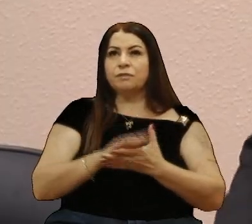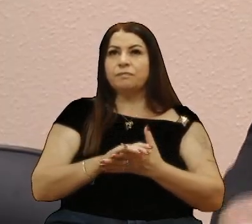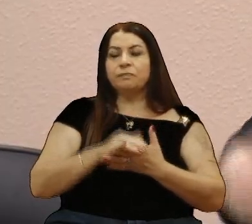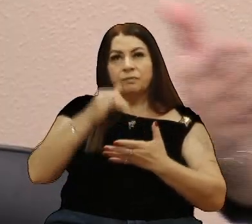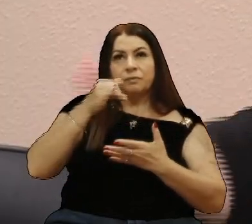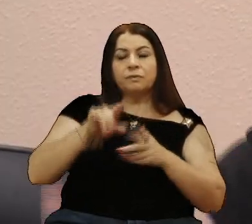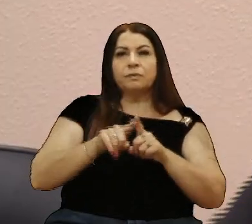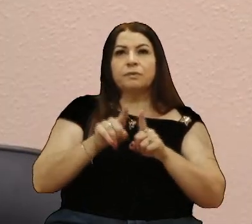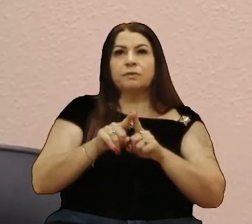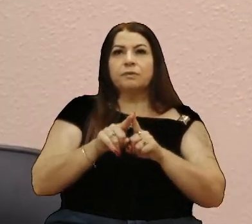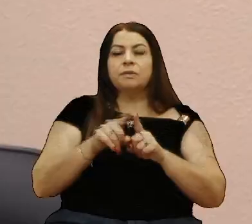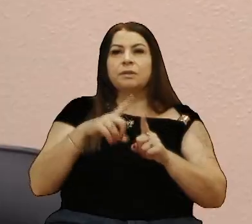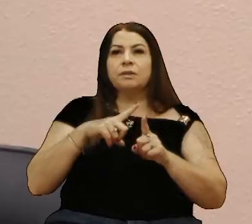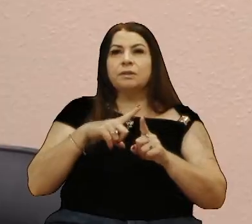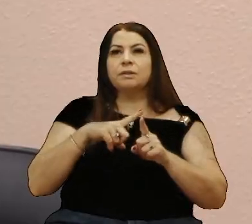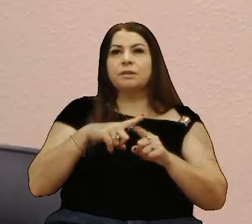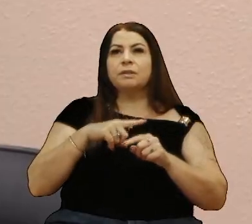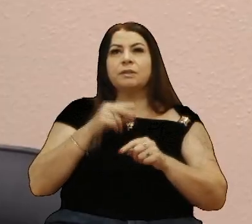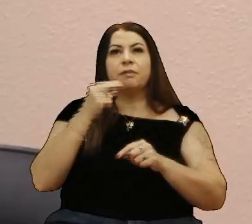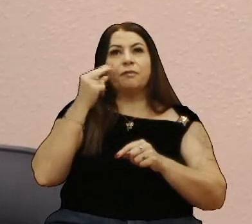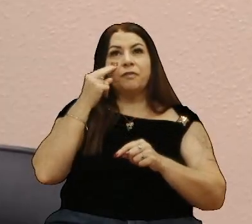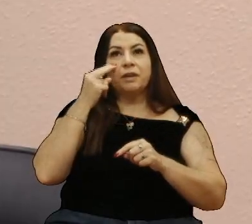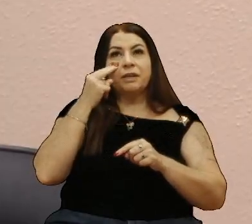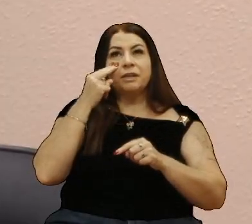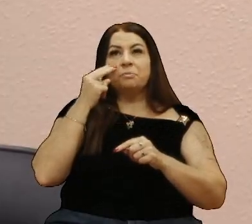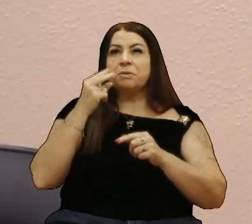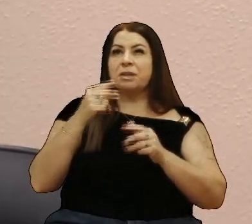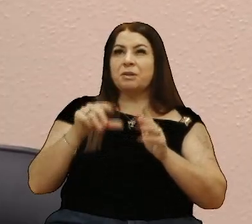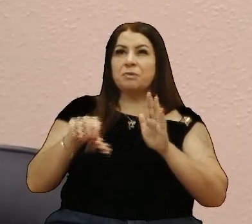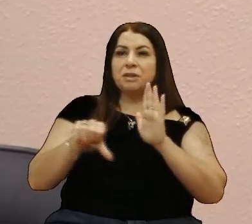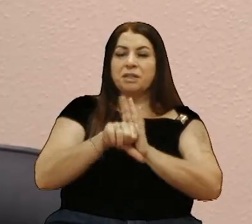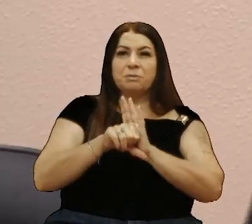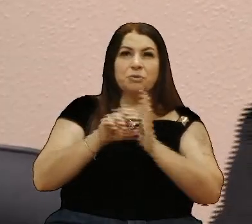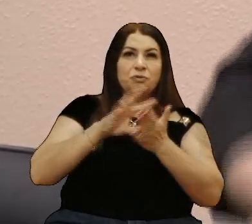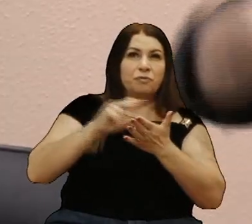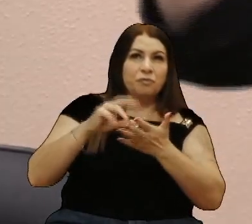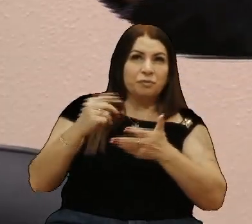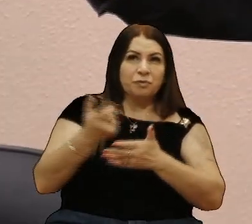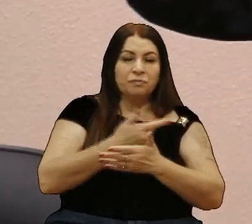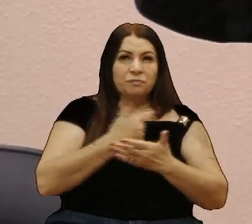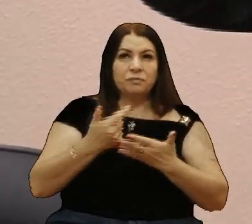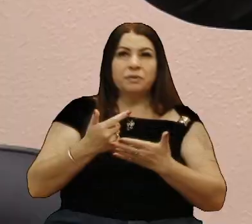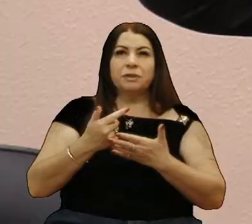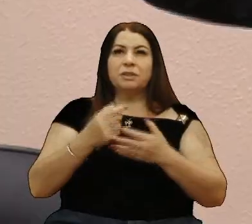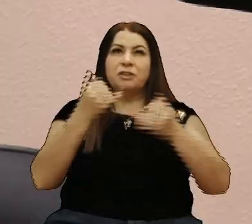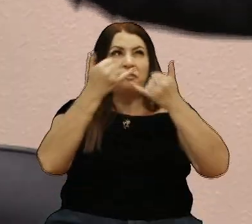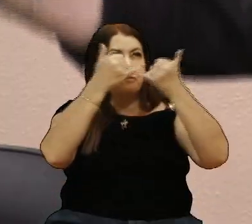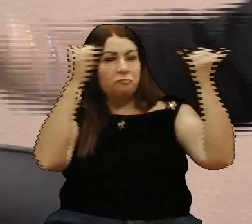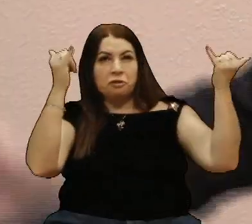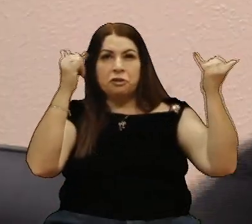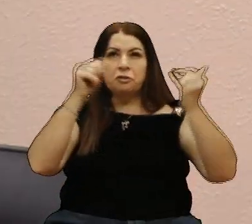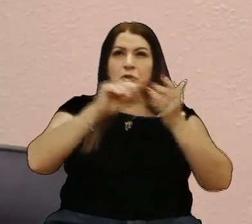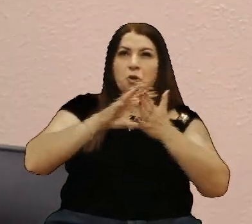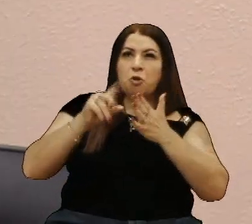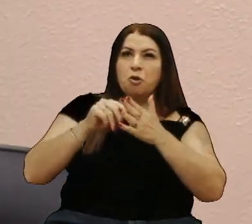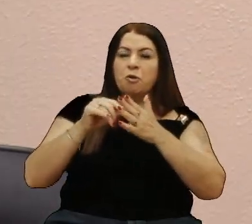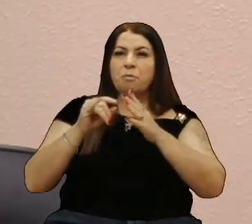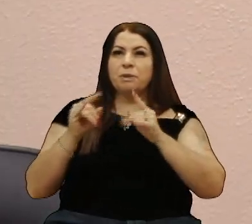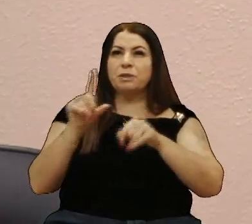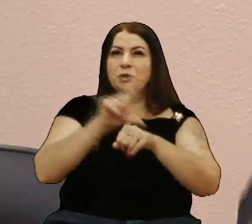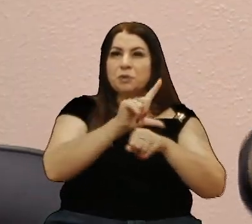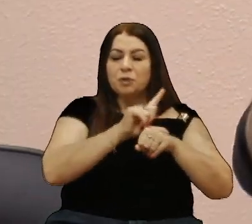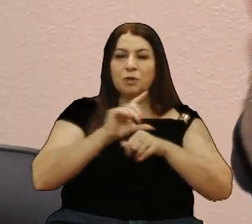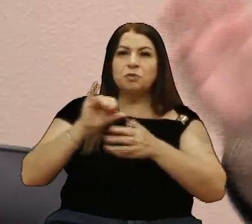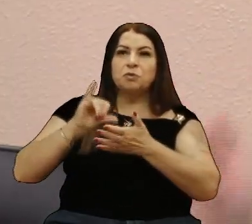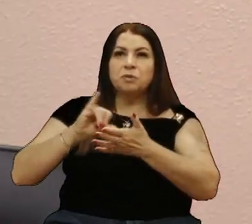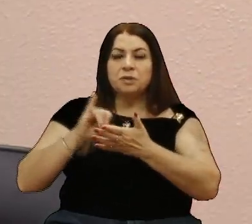ele estava, vereador Fantinel, foragido por crimes de furto. Então, o senhor imagina, fiação, furto, arrombamento nos comércios do